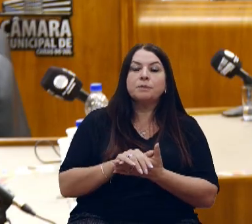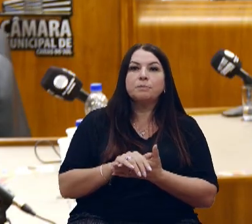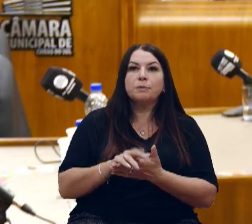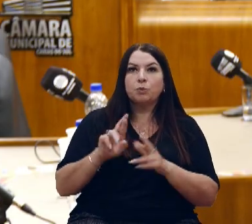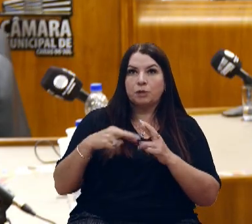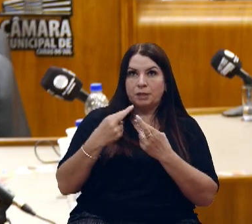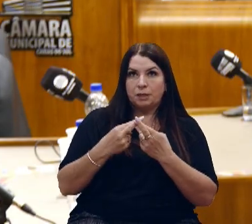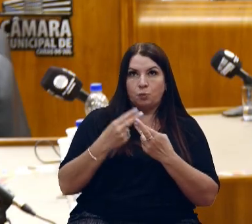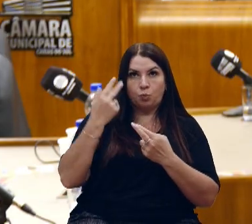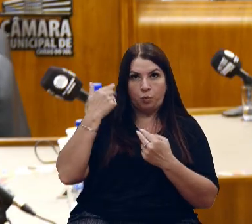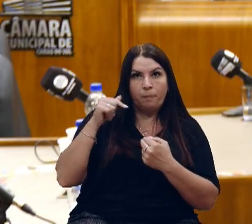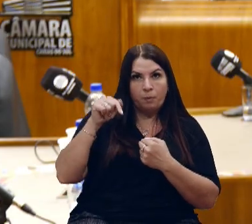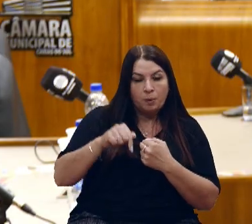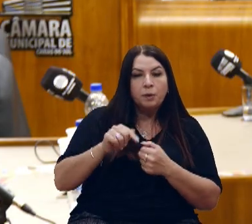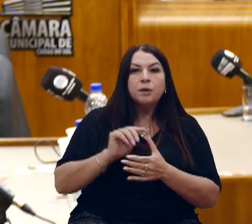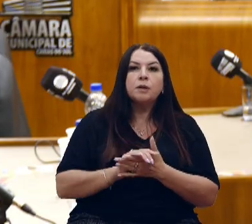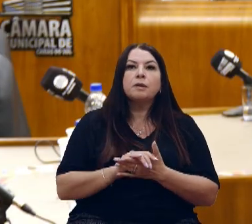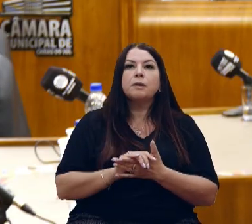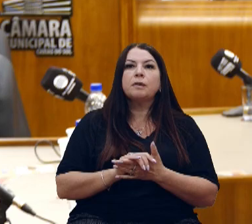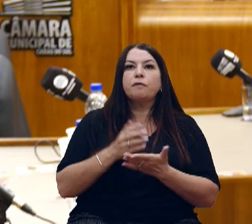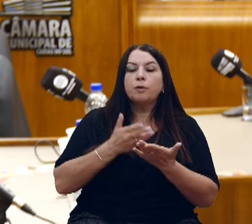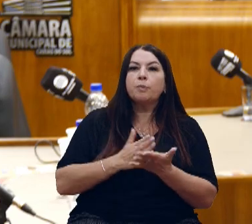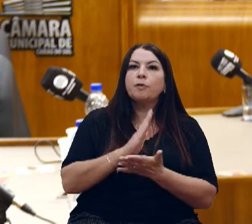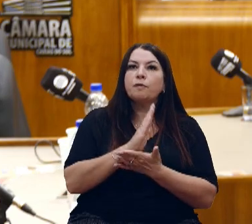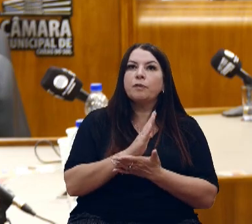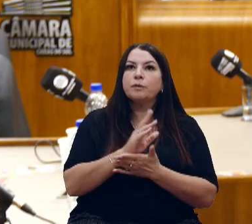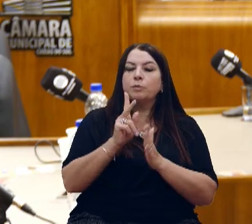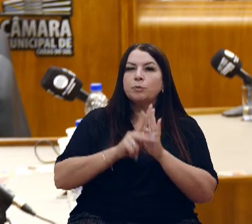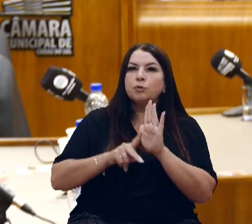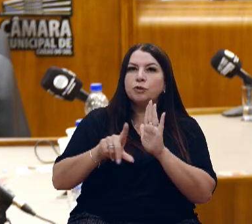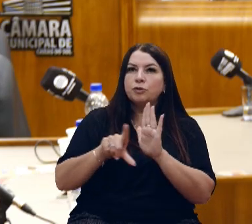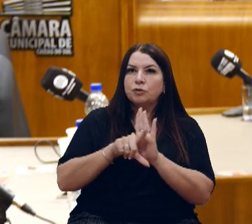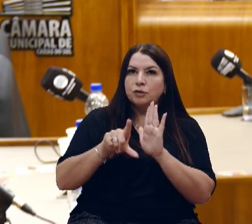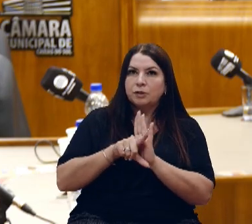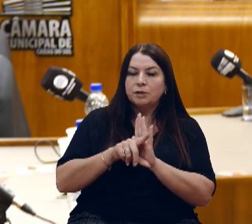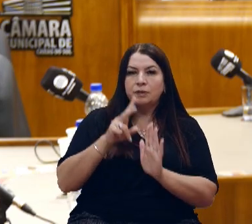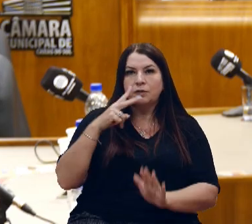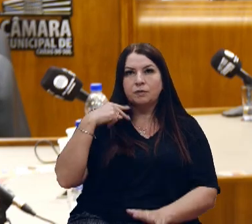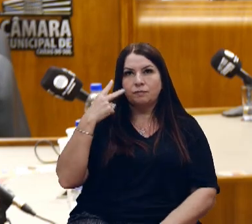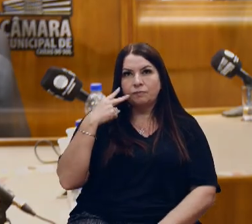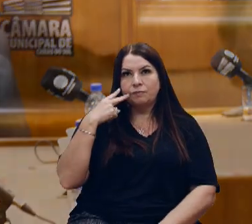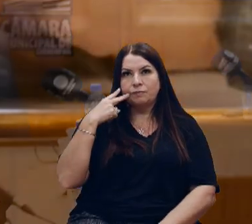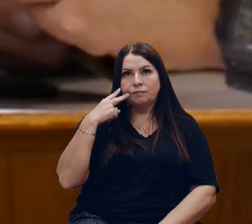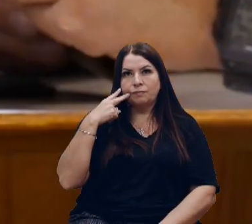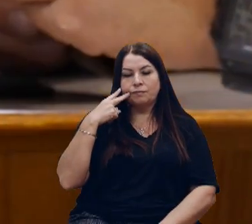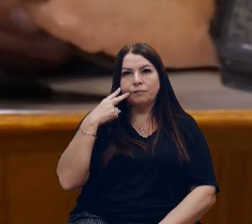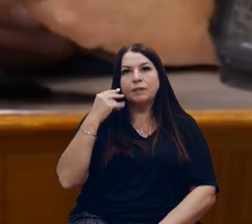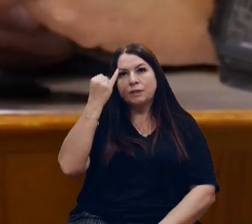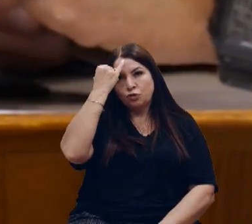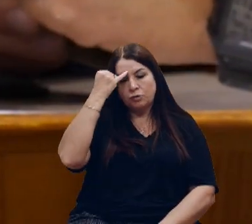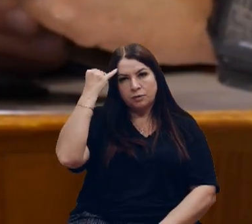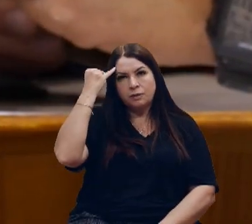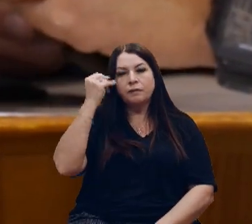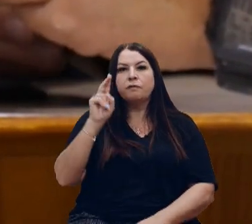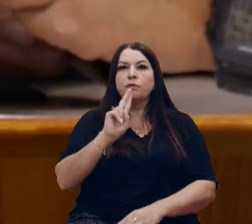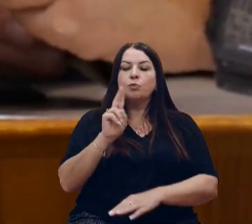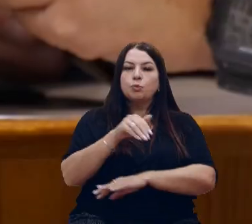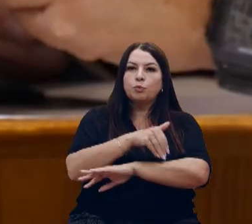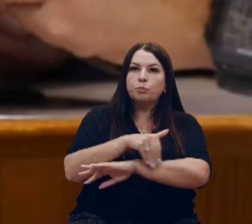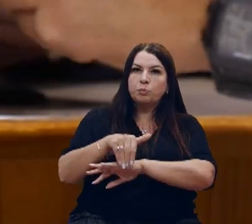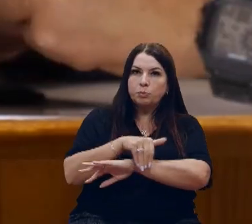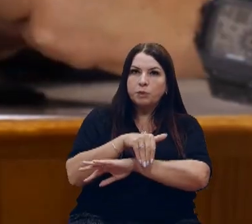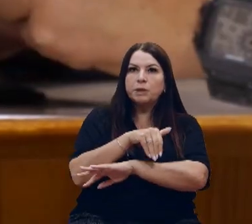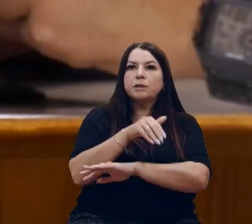sessão ordinária, onde foi aprovado um projeto de lei do vereador José D'Ambrós que denomina uma